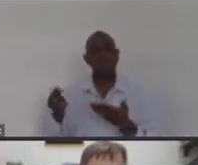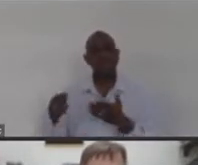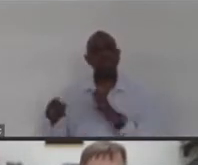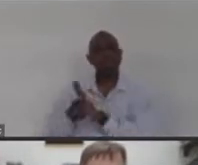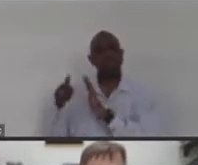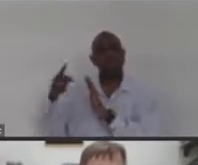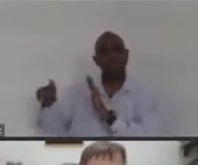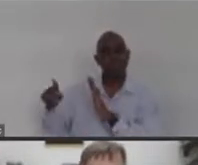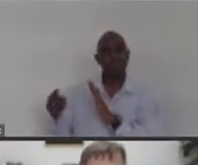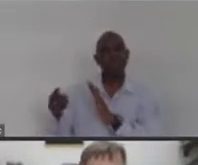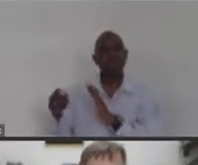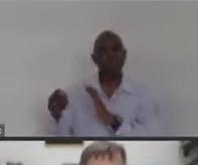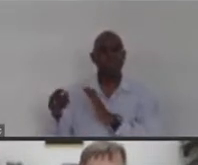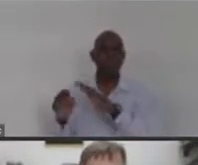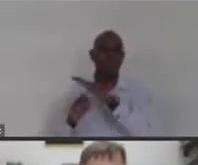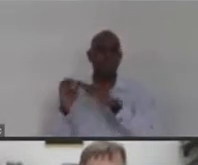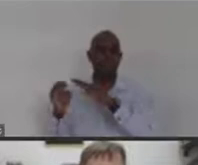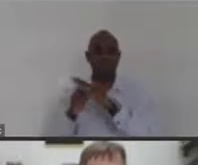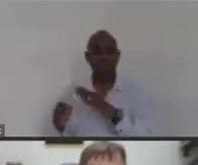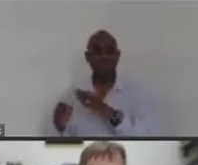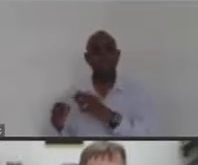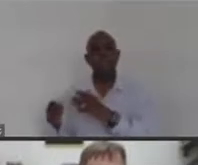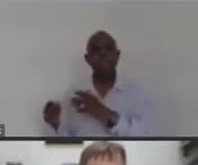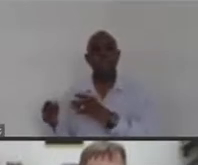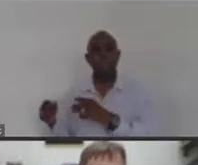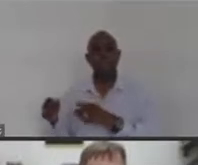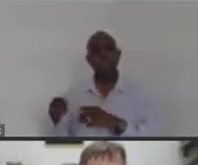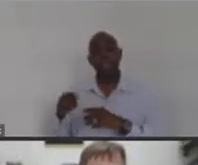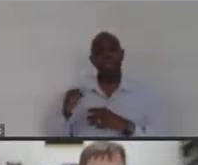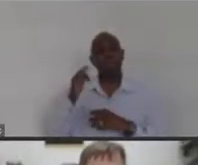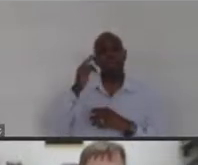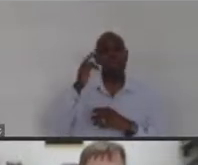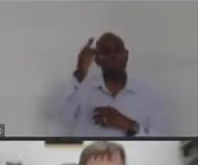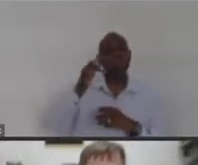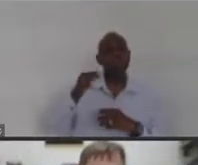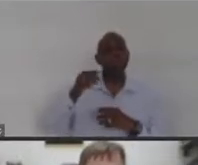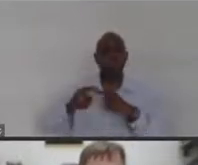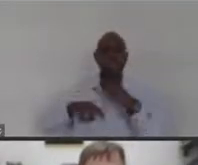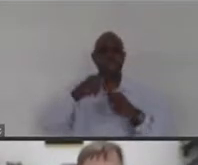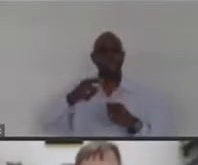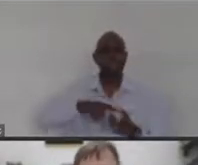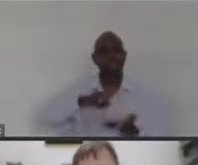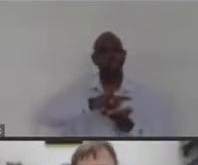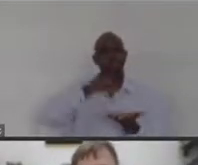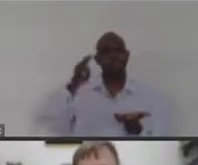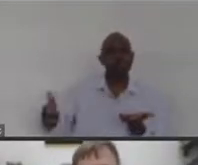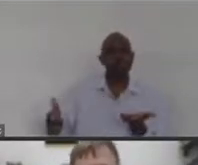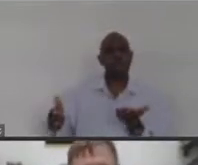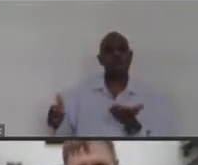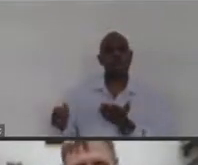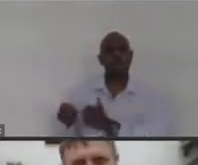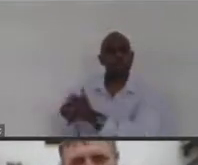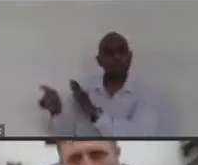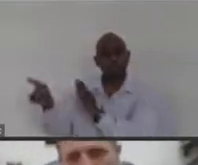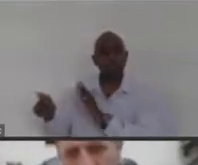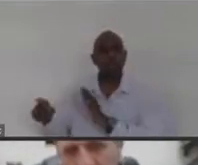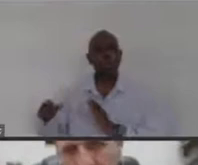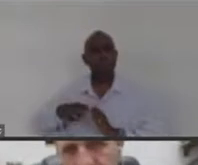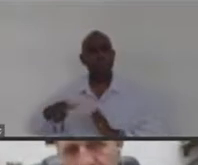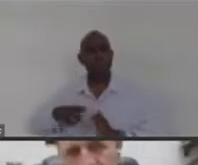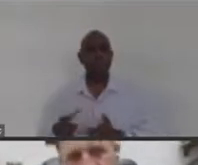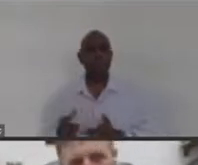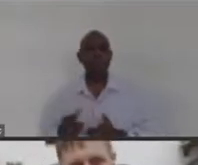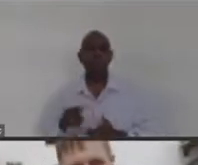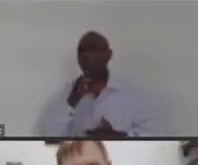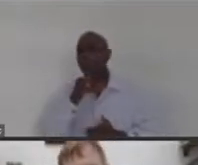empresa, para que não tenhamos uma surpresa por uma matéria jornalística dizendo que é necessário um aumento da conta de